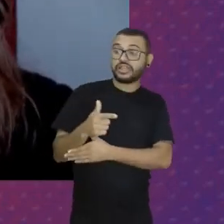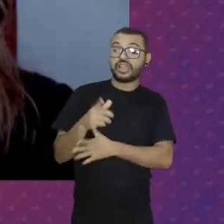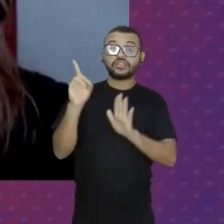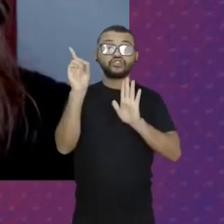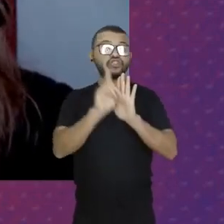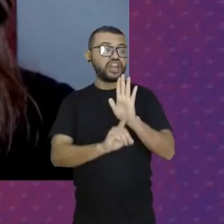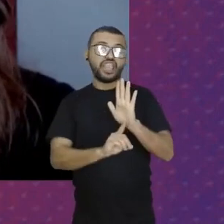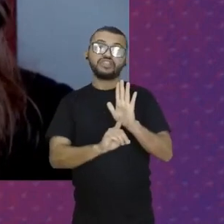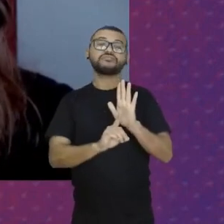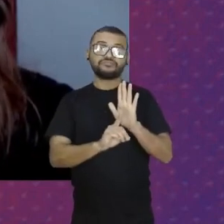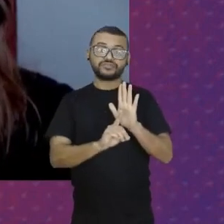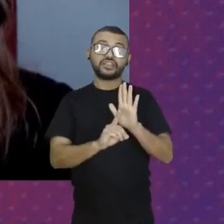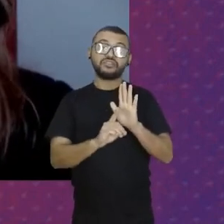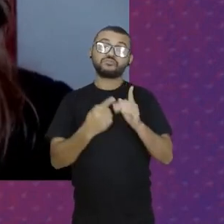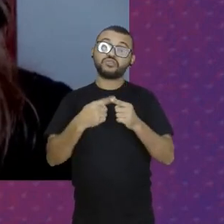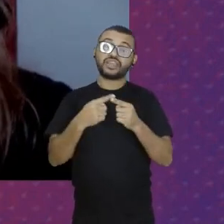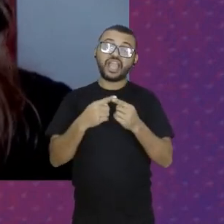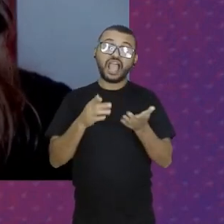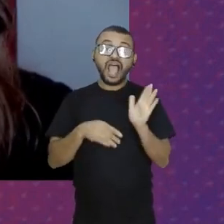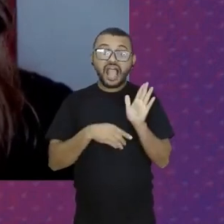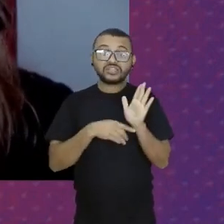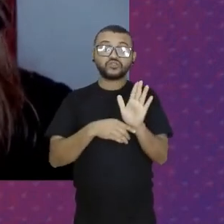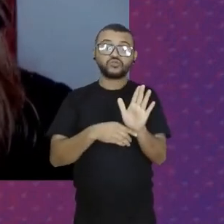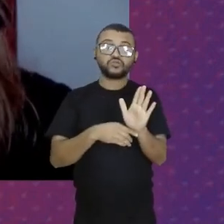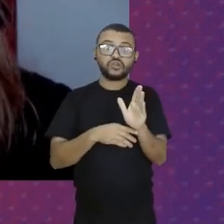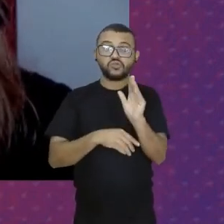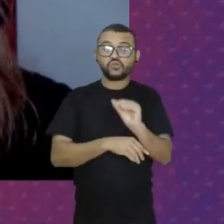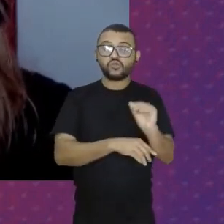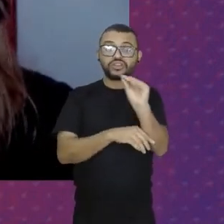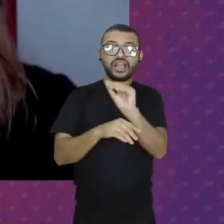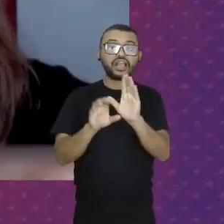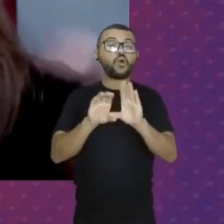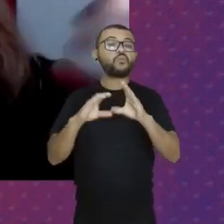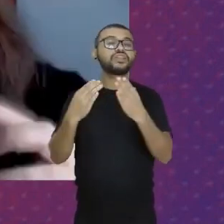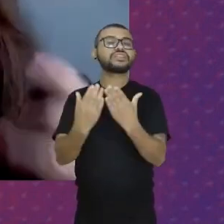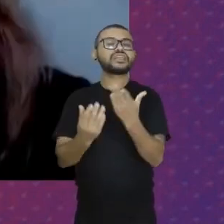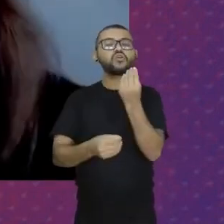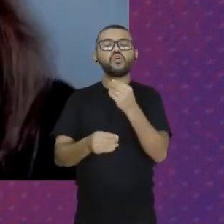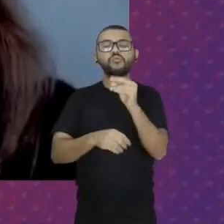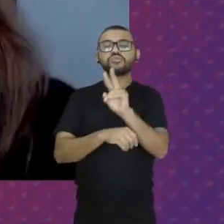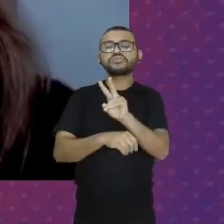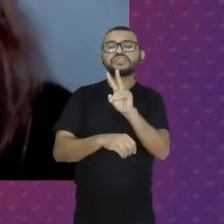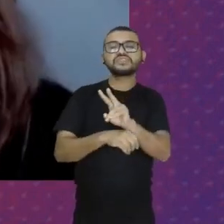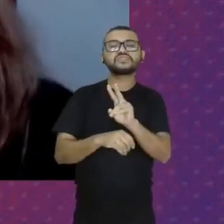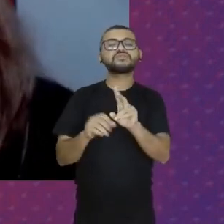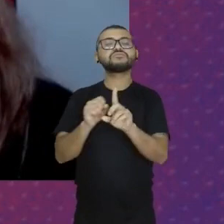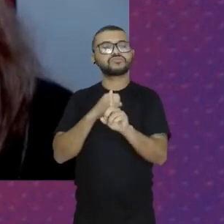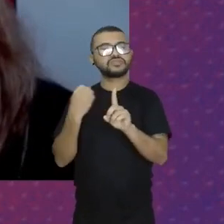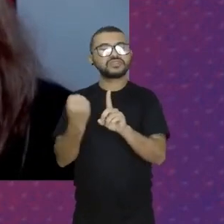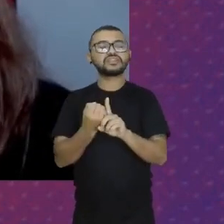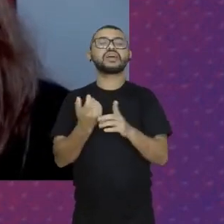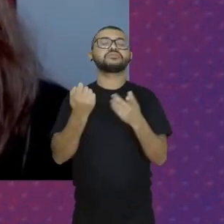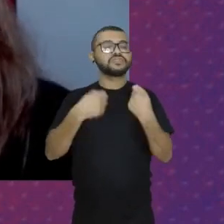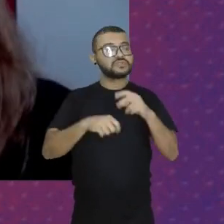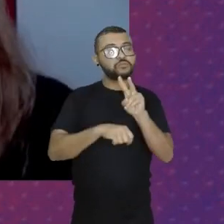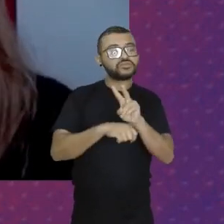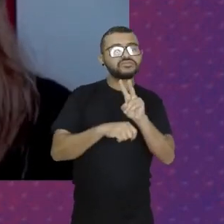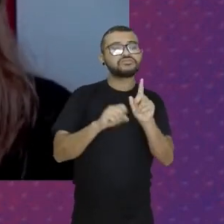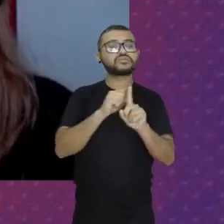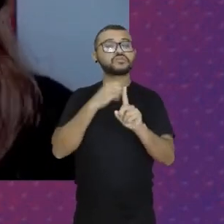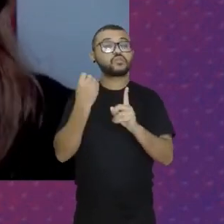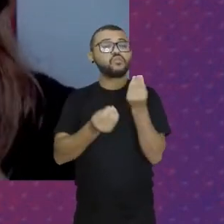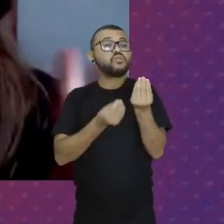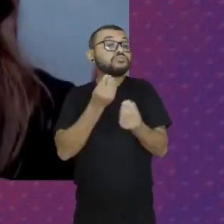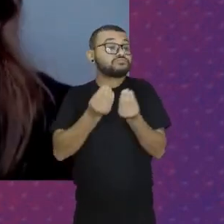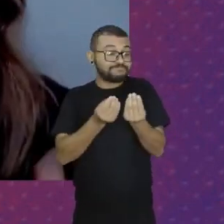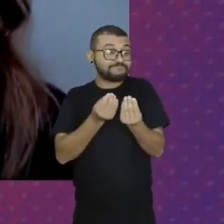que é o que sustenta o cuidado na nossa sociedade. É sobre isso que repousa o cuidado na nossa sociedade. Quando a